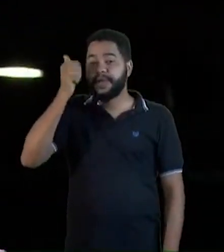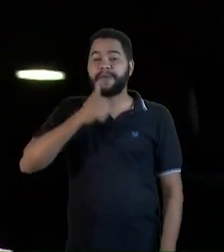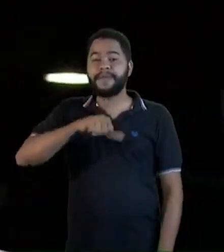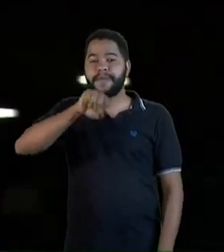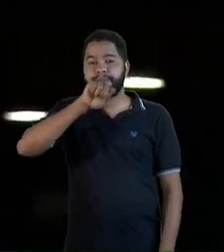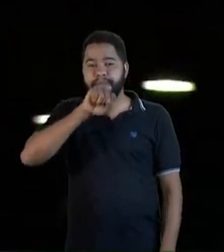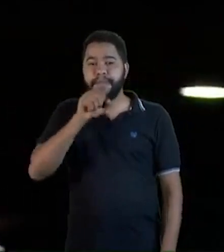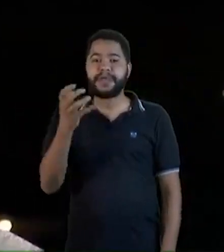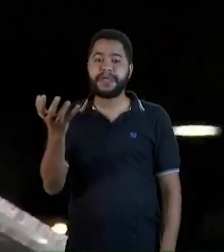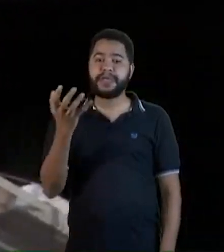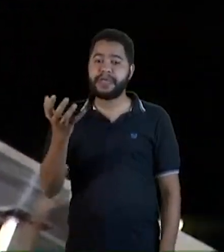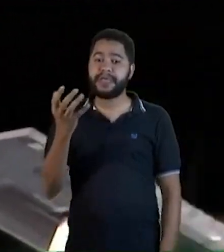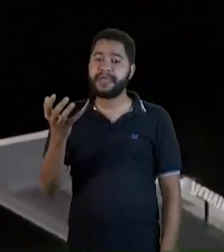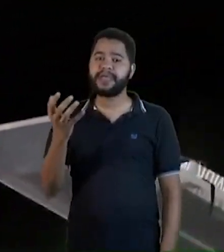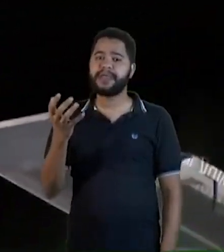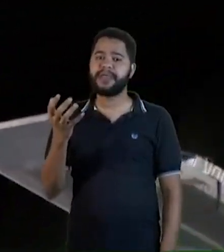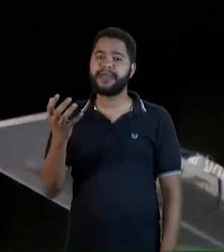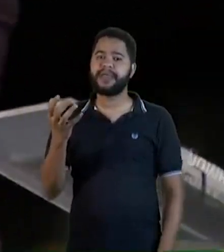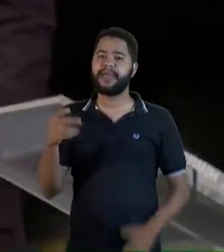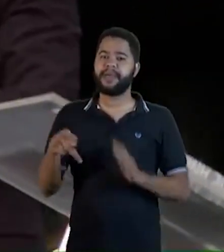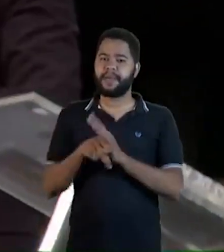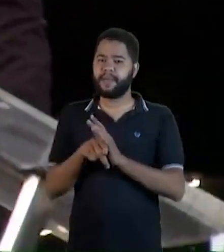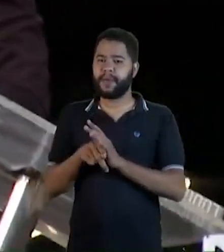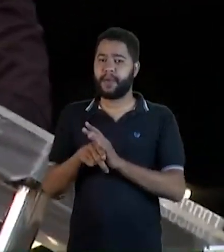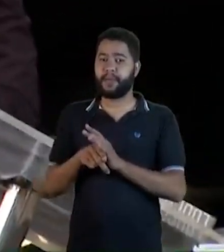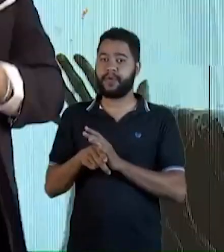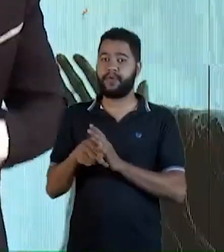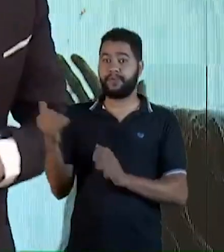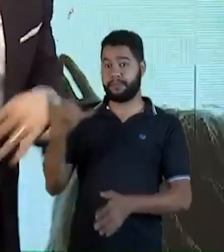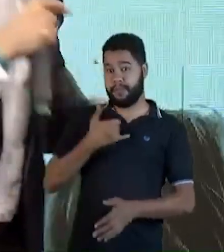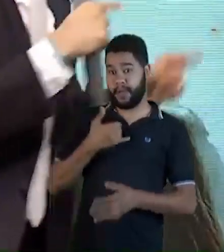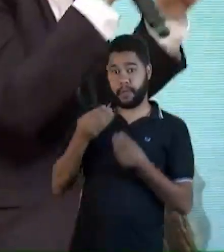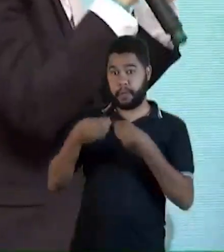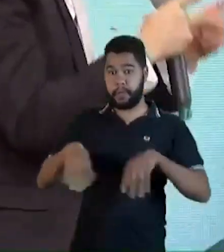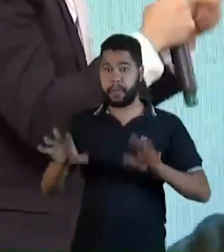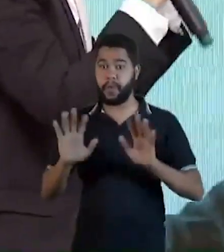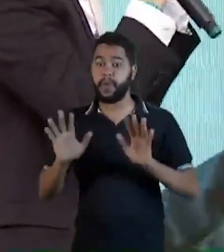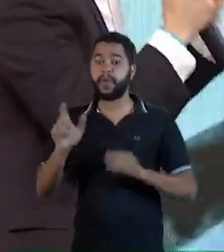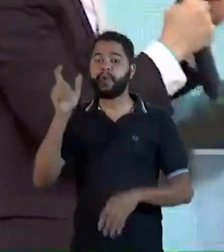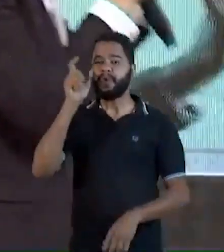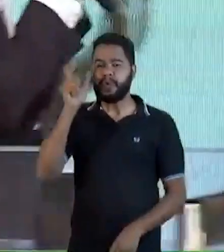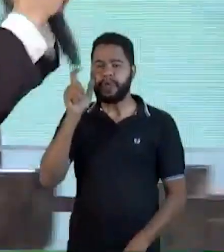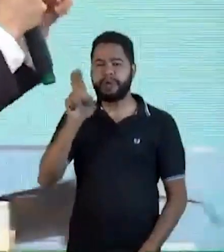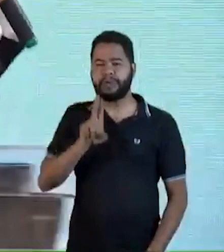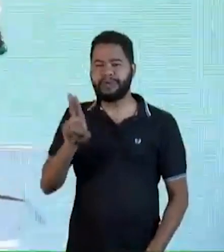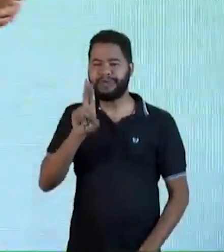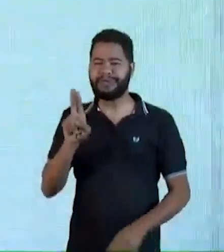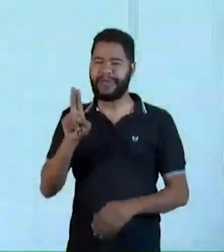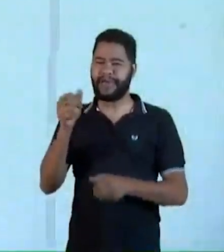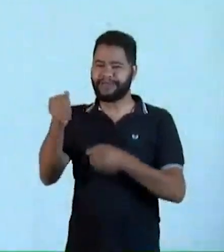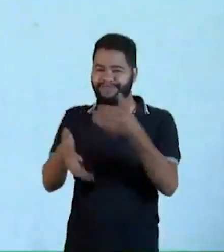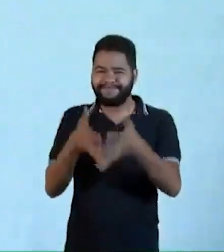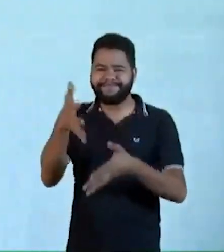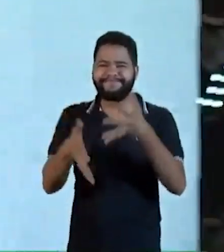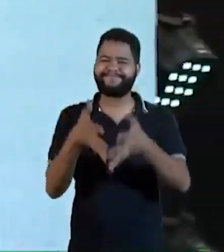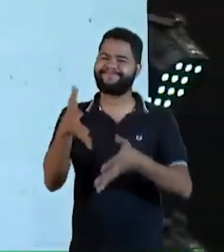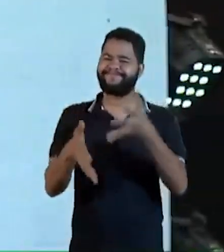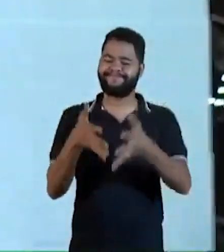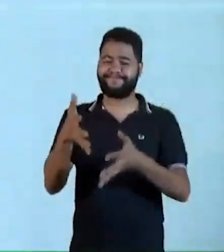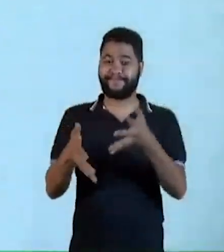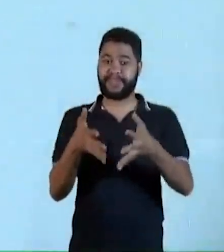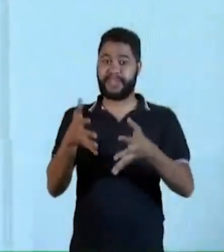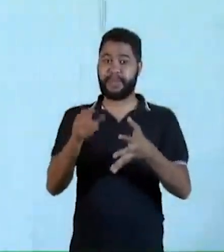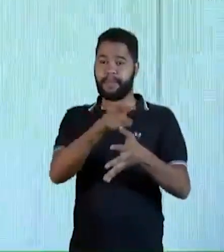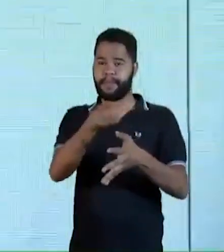a minha mãe queria desabafar em mim sempre prejudicar o diabo tem usado palavras desde o início do mundo